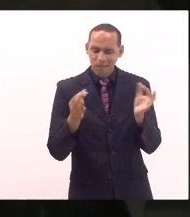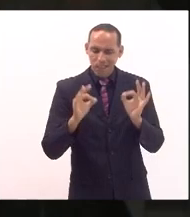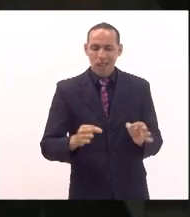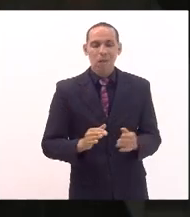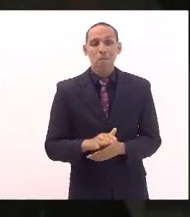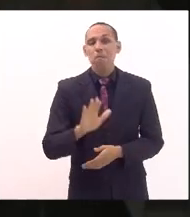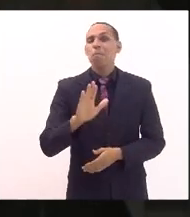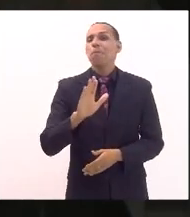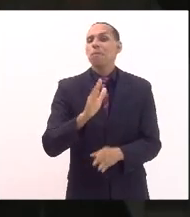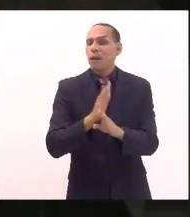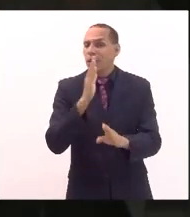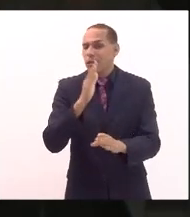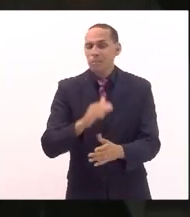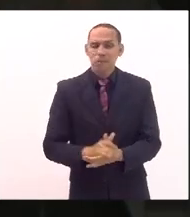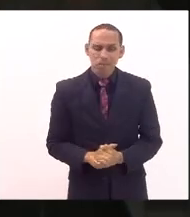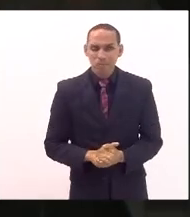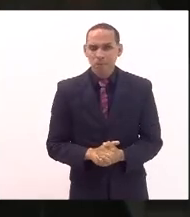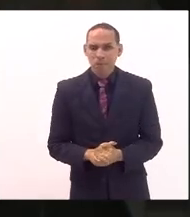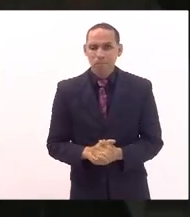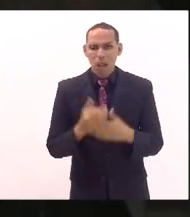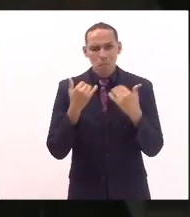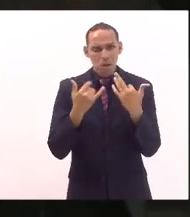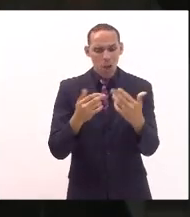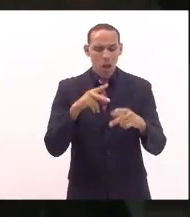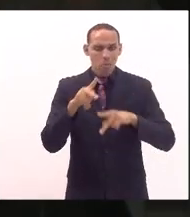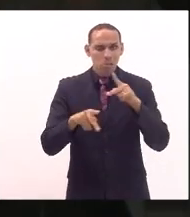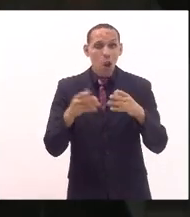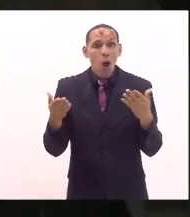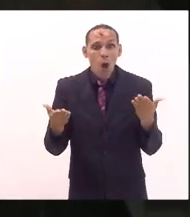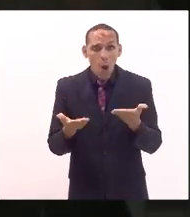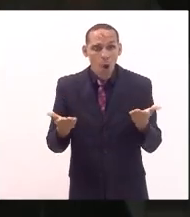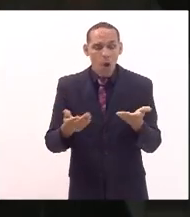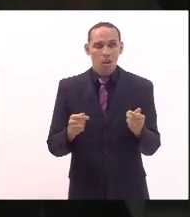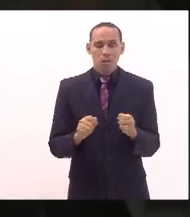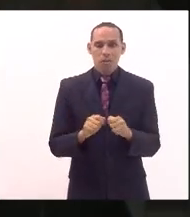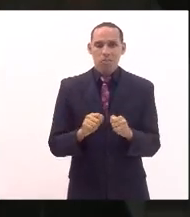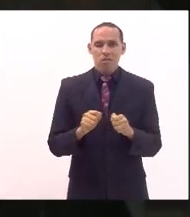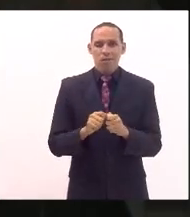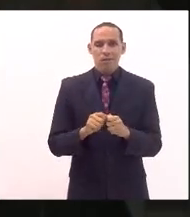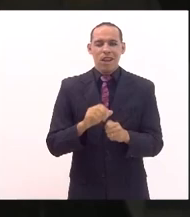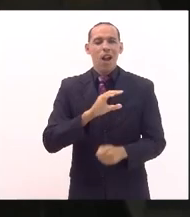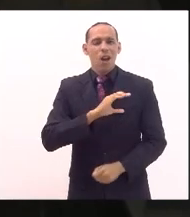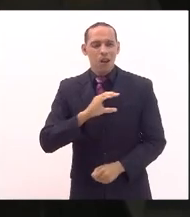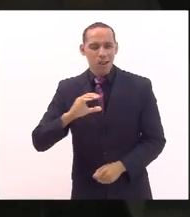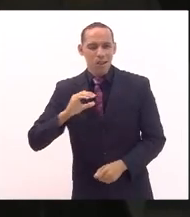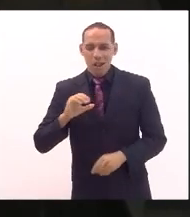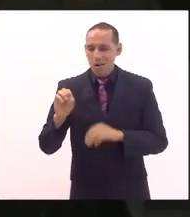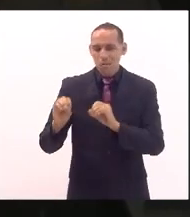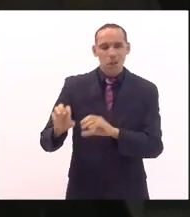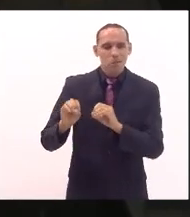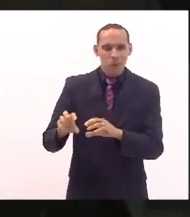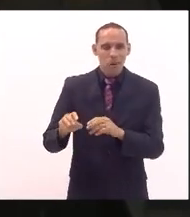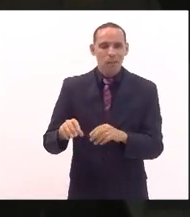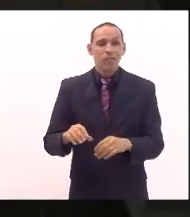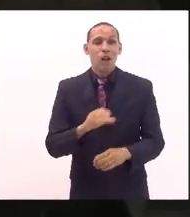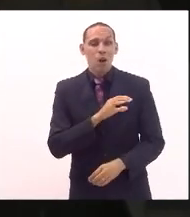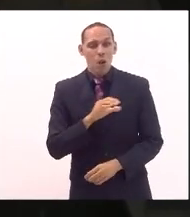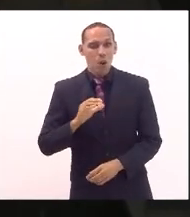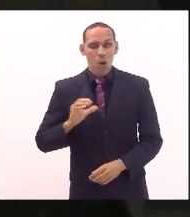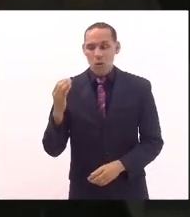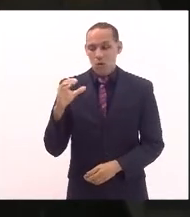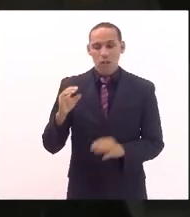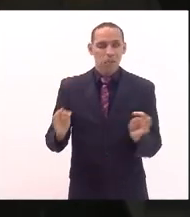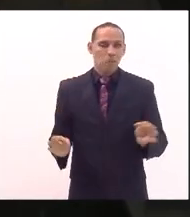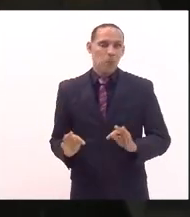entretanto Na audiência pública que fizemos hoje comissão de educação comissão de ciência e